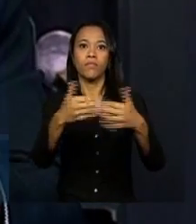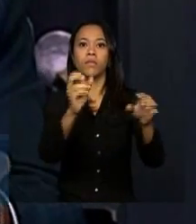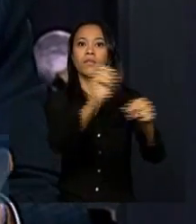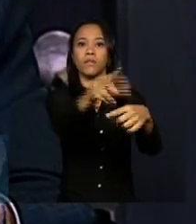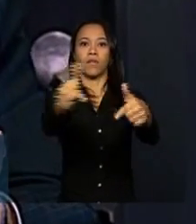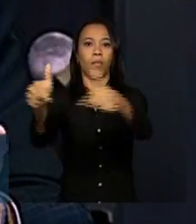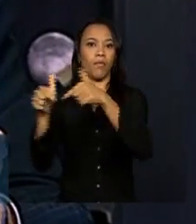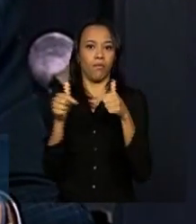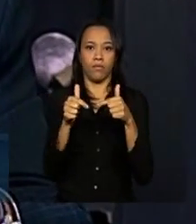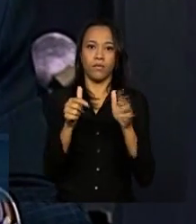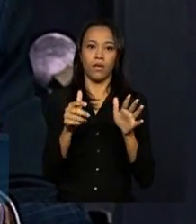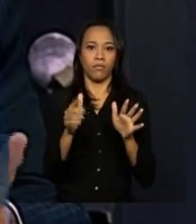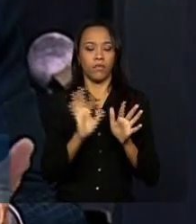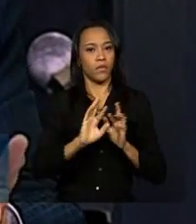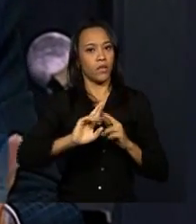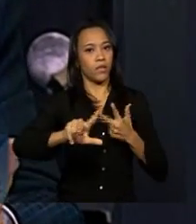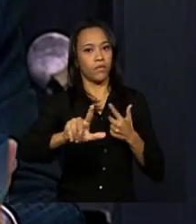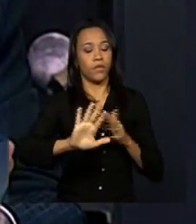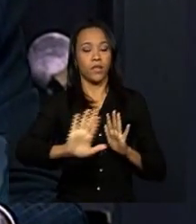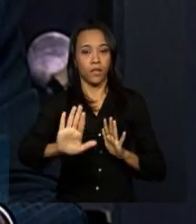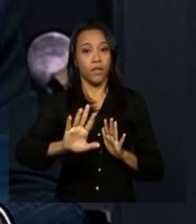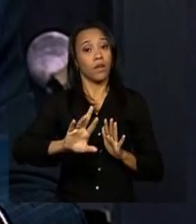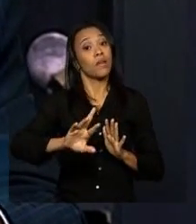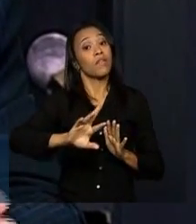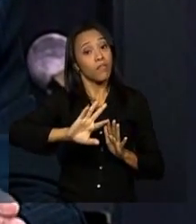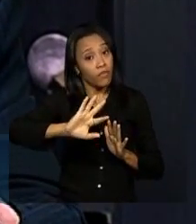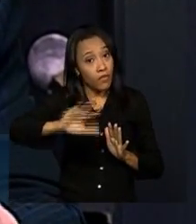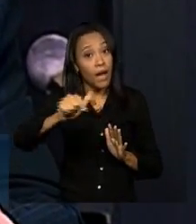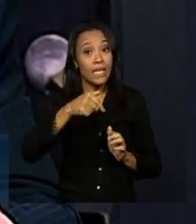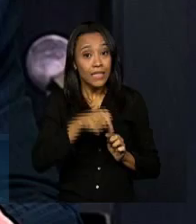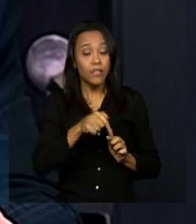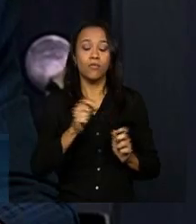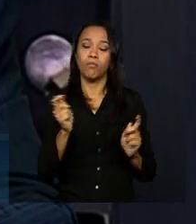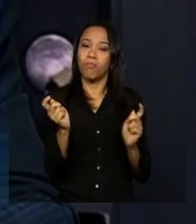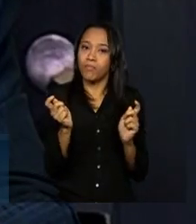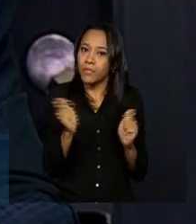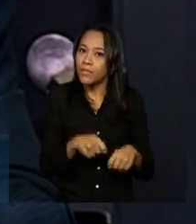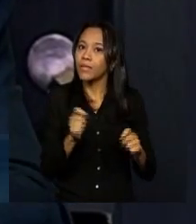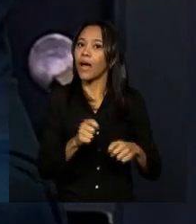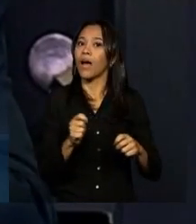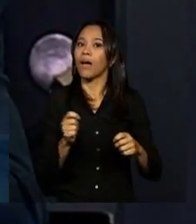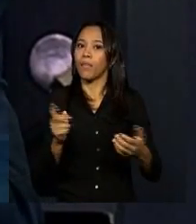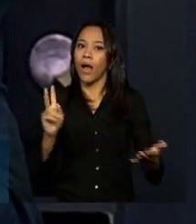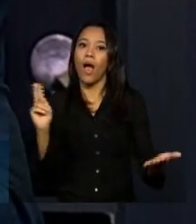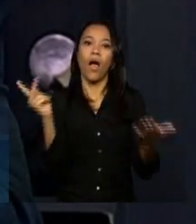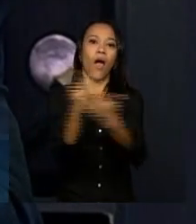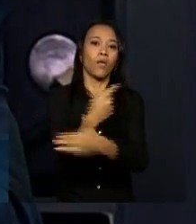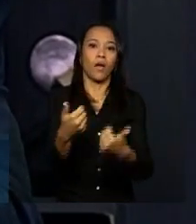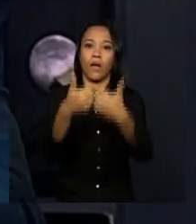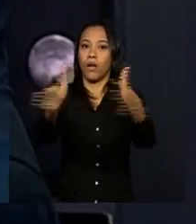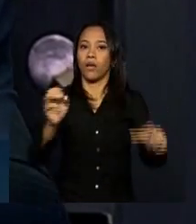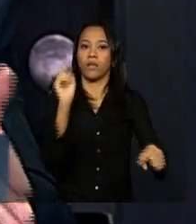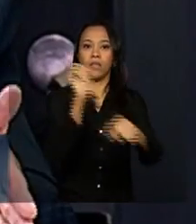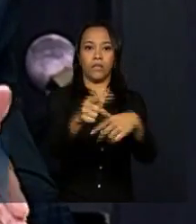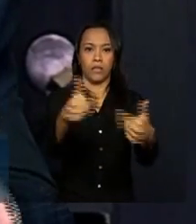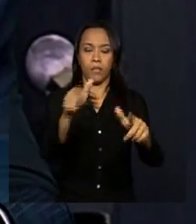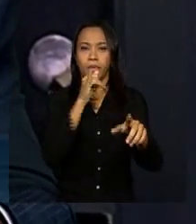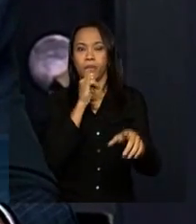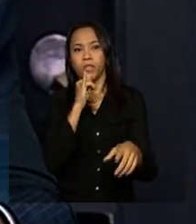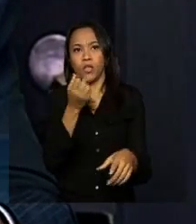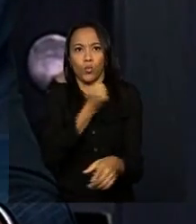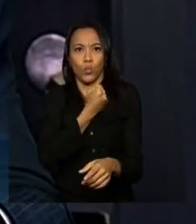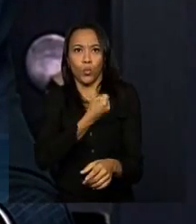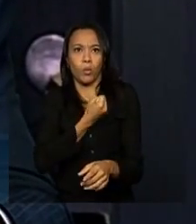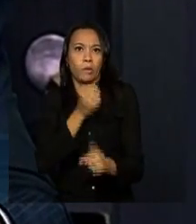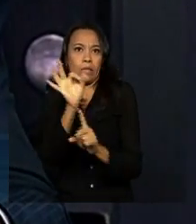investimento que por consequência irá gerar emprego isso de condicionar a um número X de empregos para a